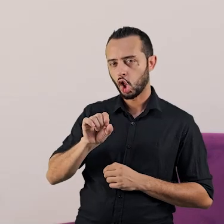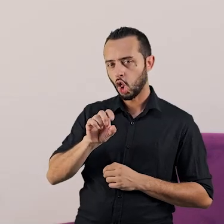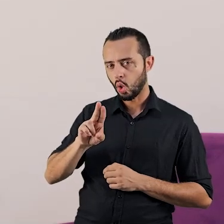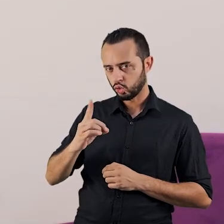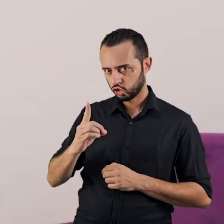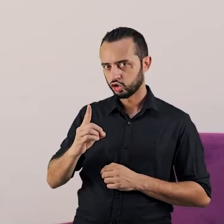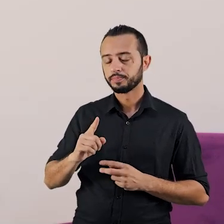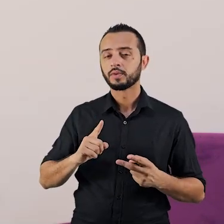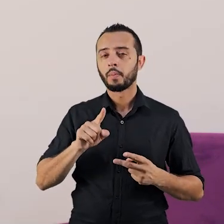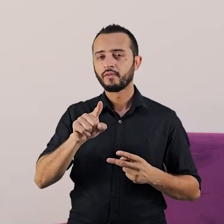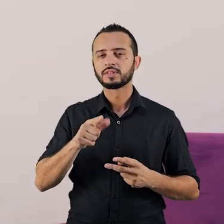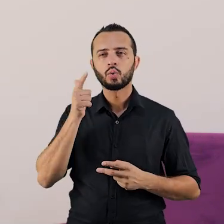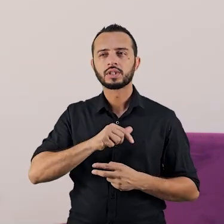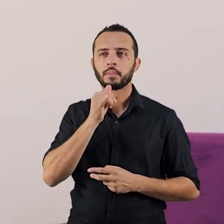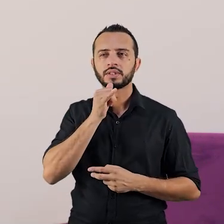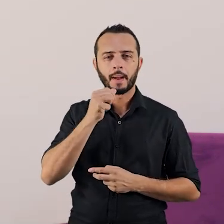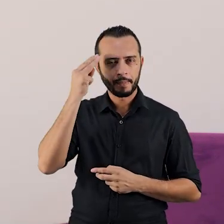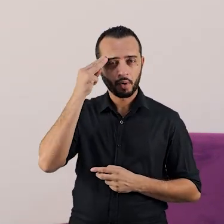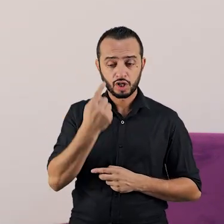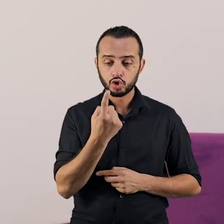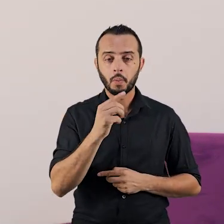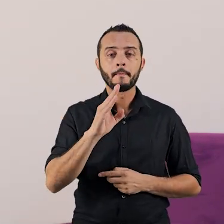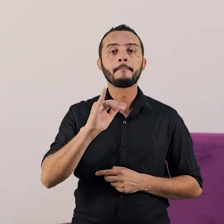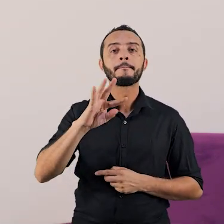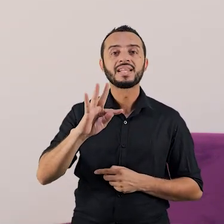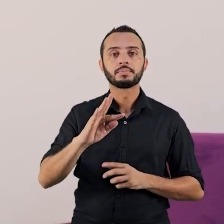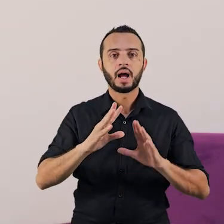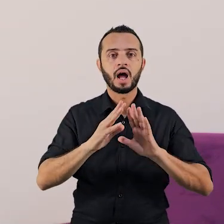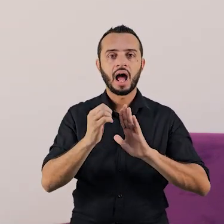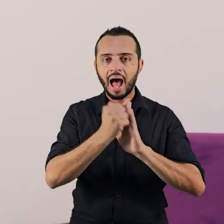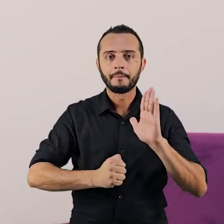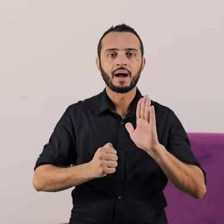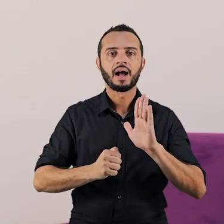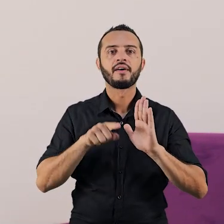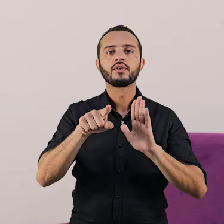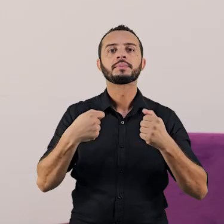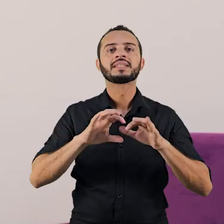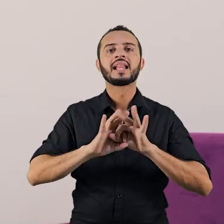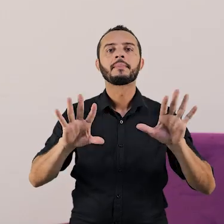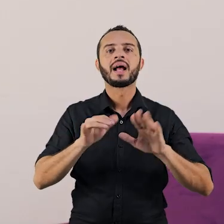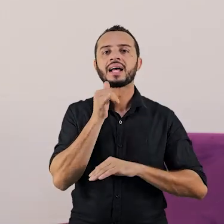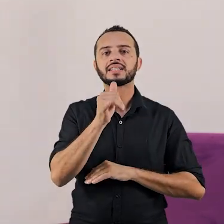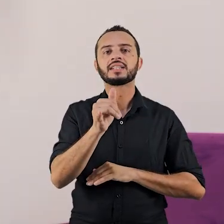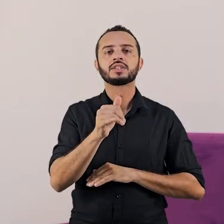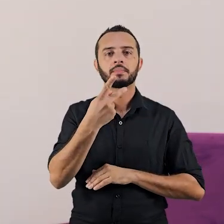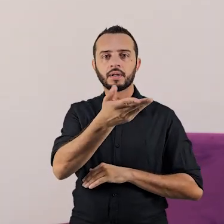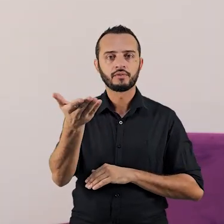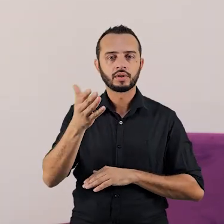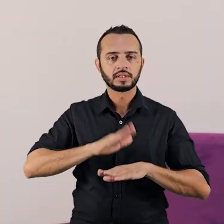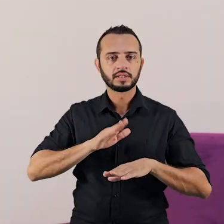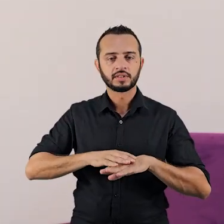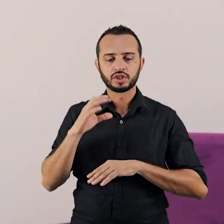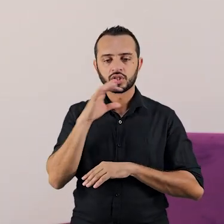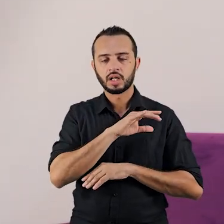você apagar a memória de um bit, tá? Você precisa liberar de energia para o meio externo, né, para o seu reservatório